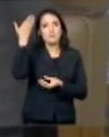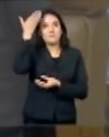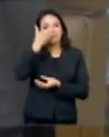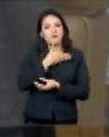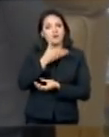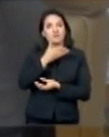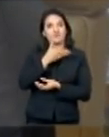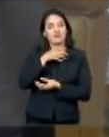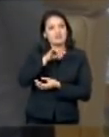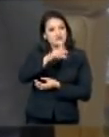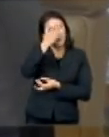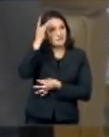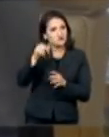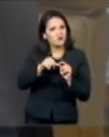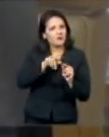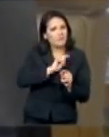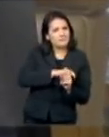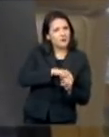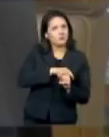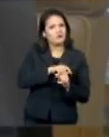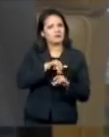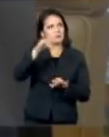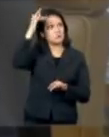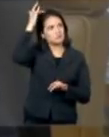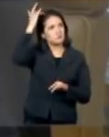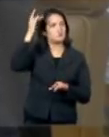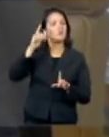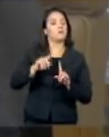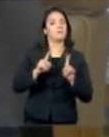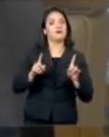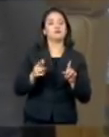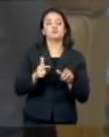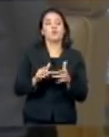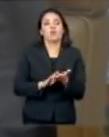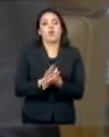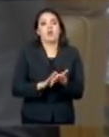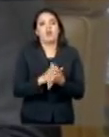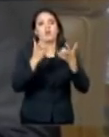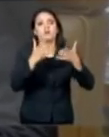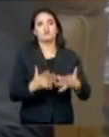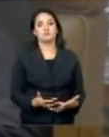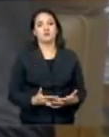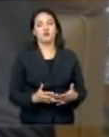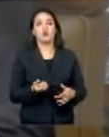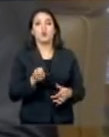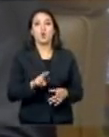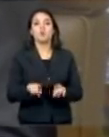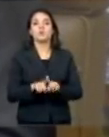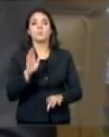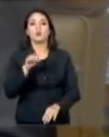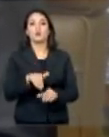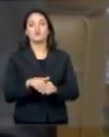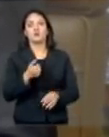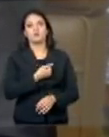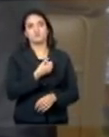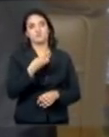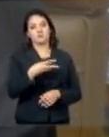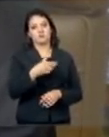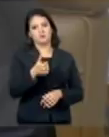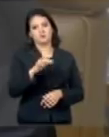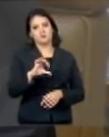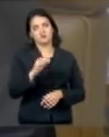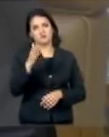maliciosa nem sequer menção ao fato no voto número 319 baga